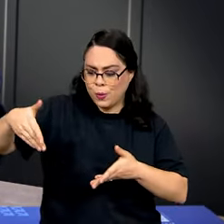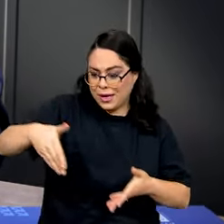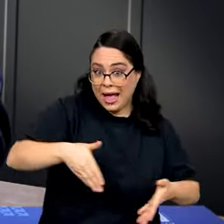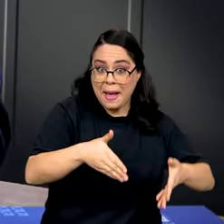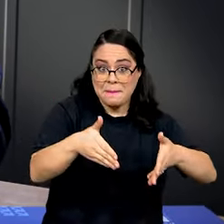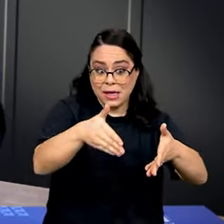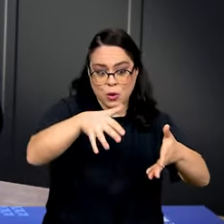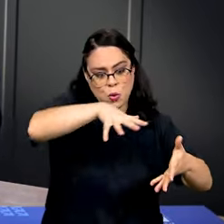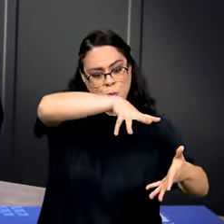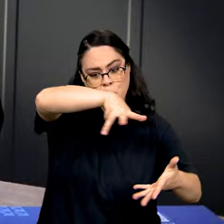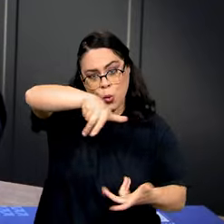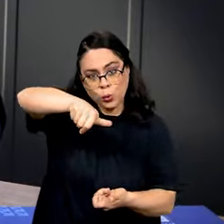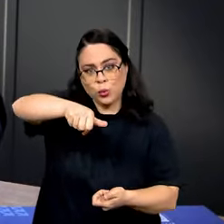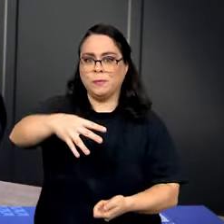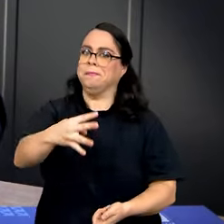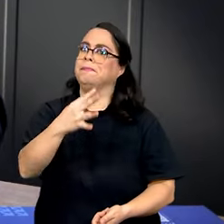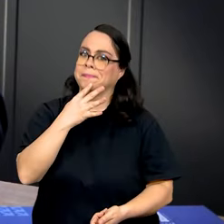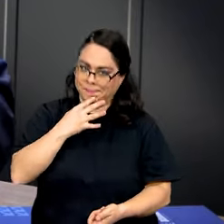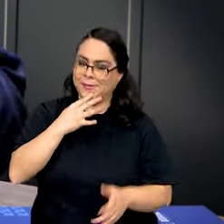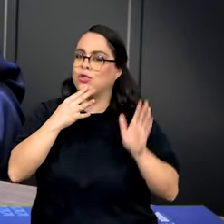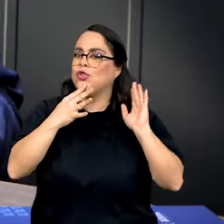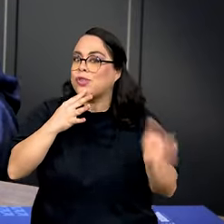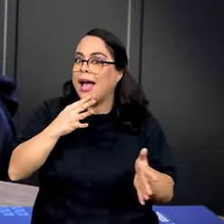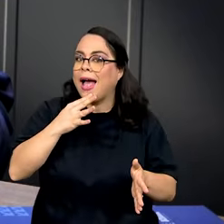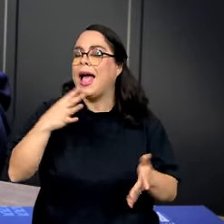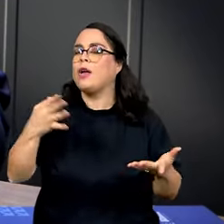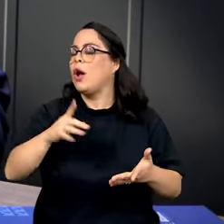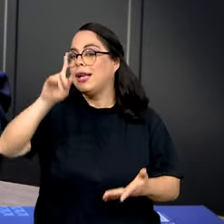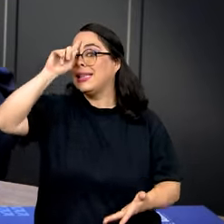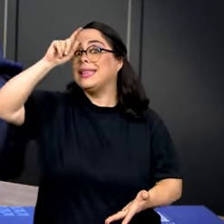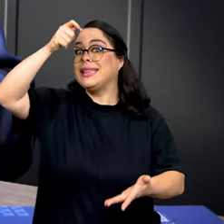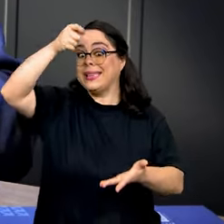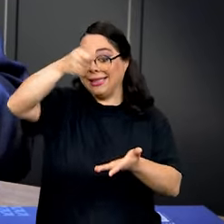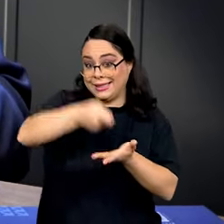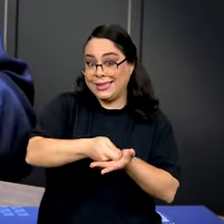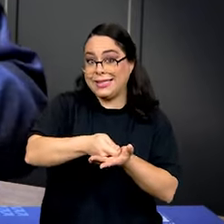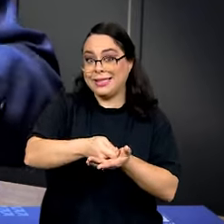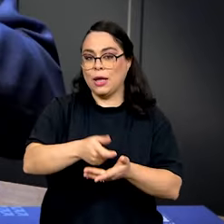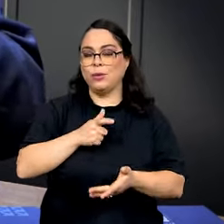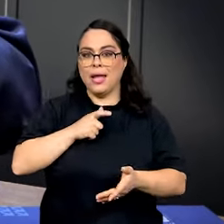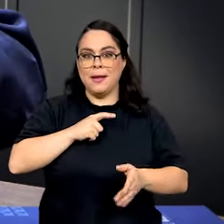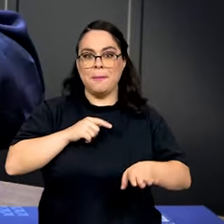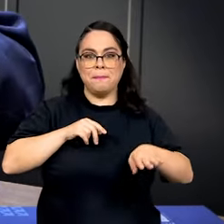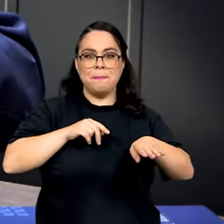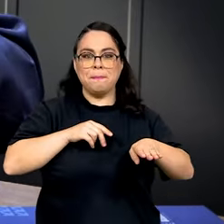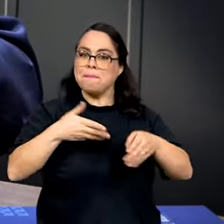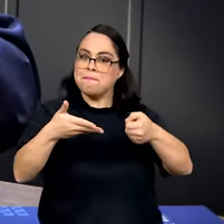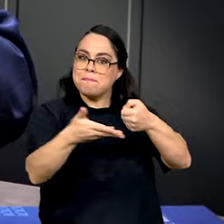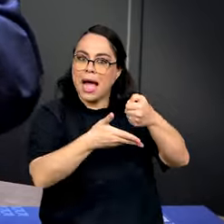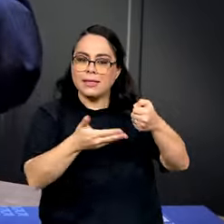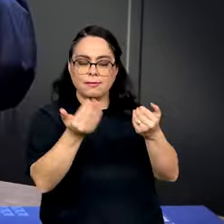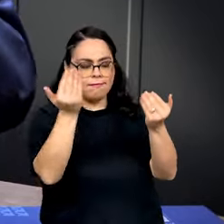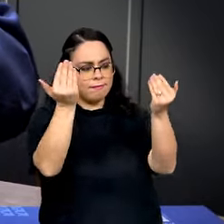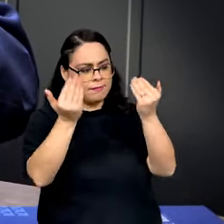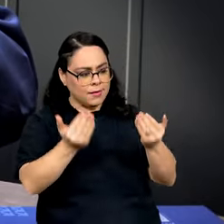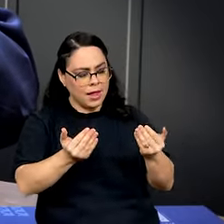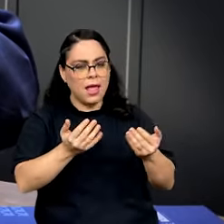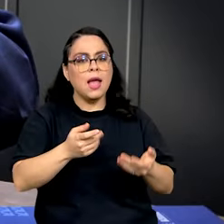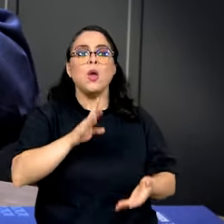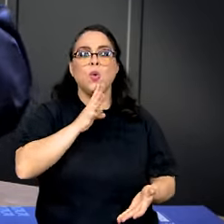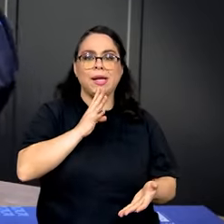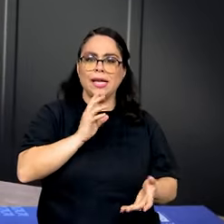esse caminho o mundo já conhece agora A decisão já tem ali um parâmetro que é